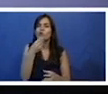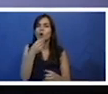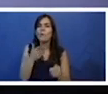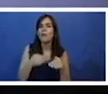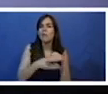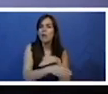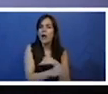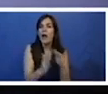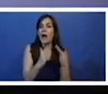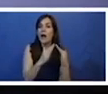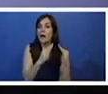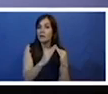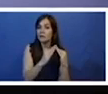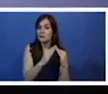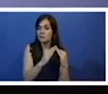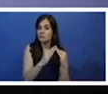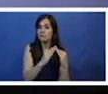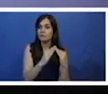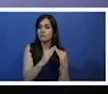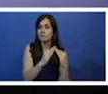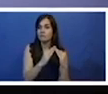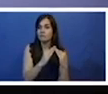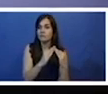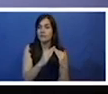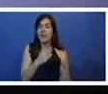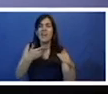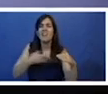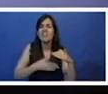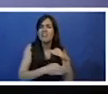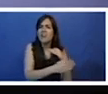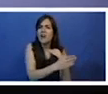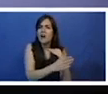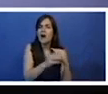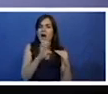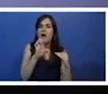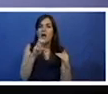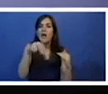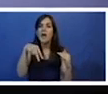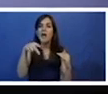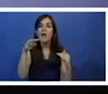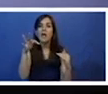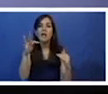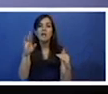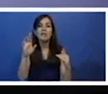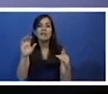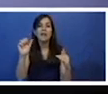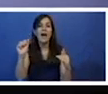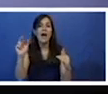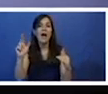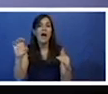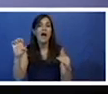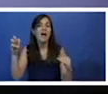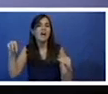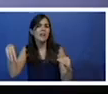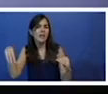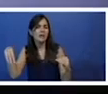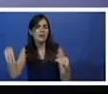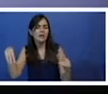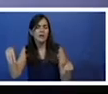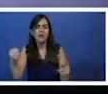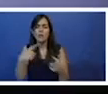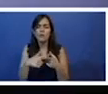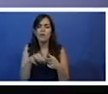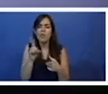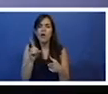casa. Então, olha só, entrarem. Por que entrarem e não entrar?